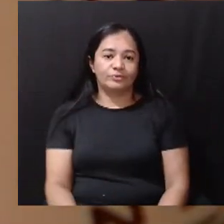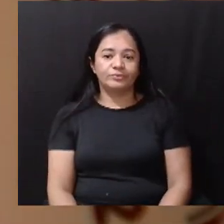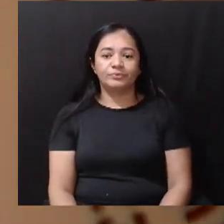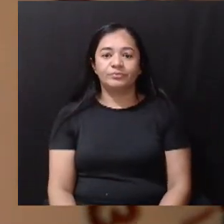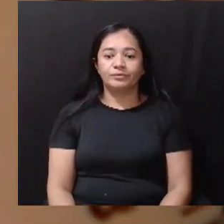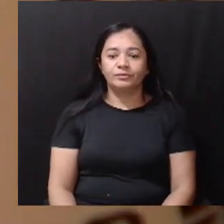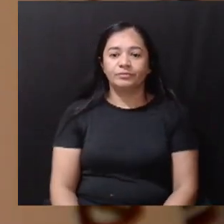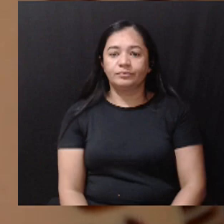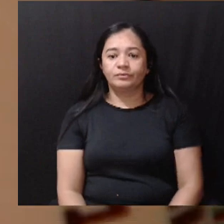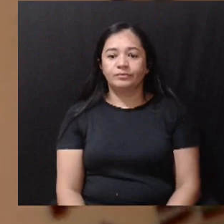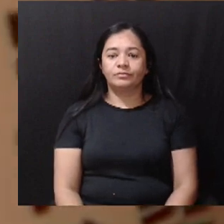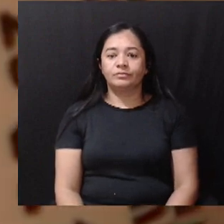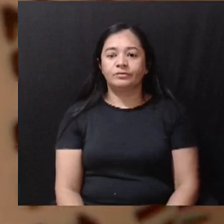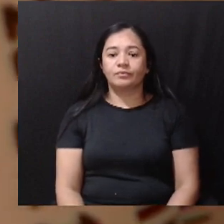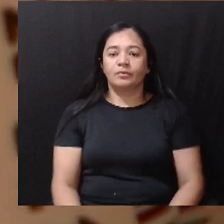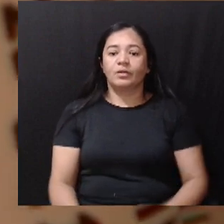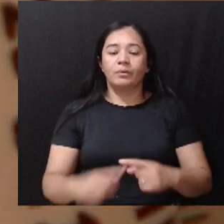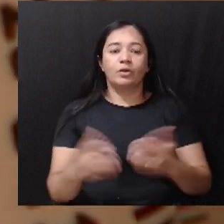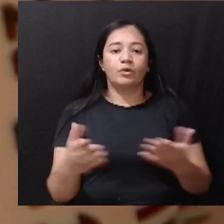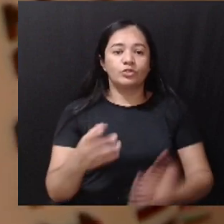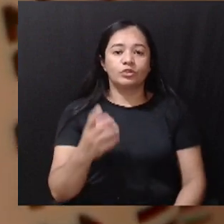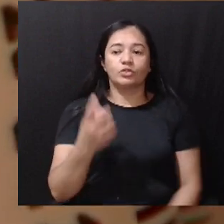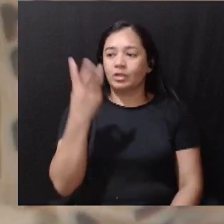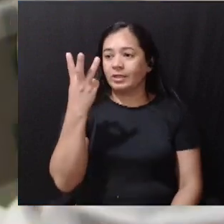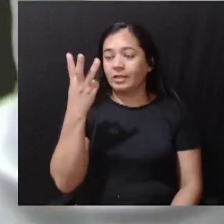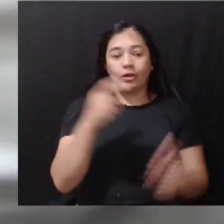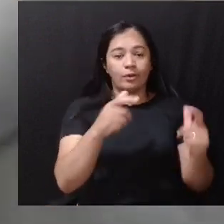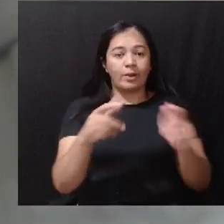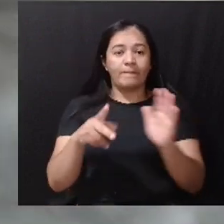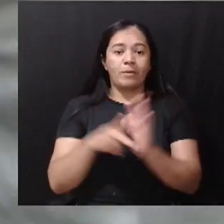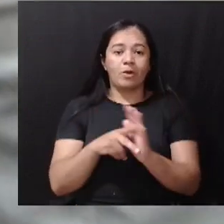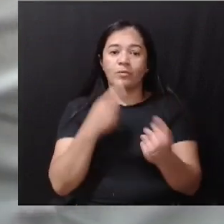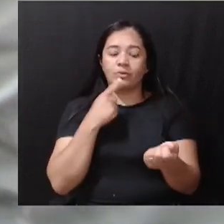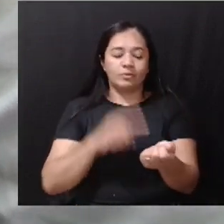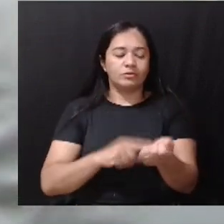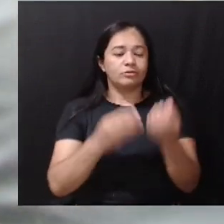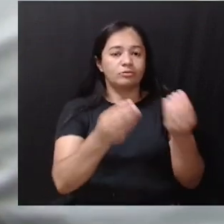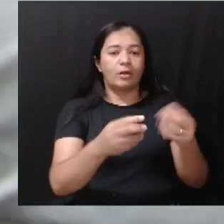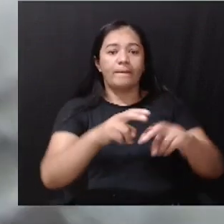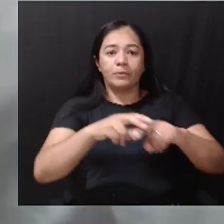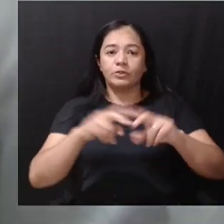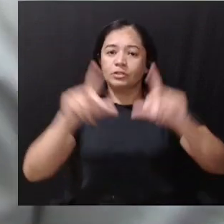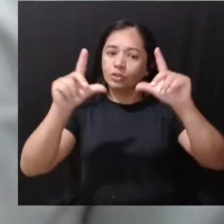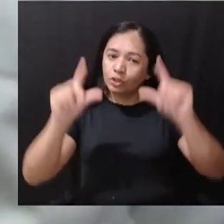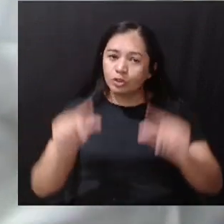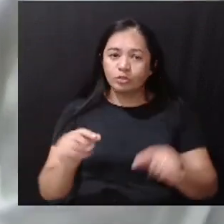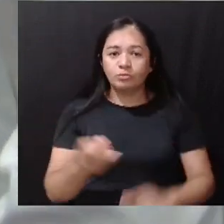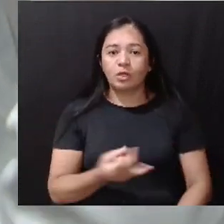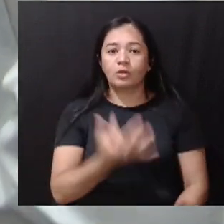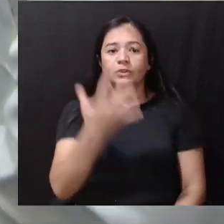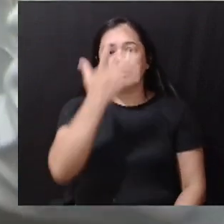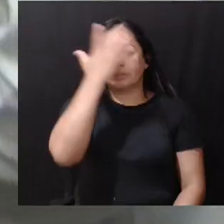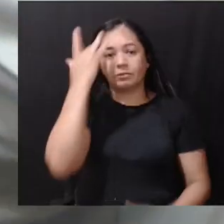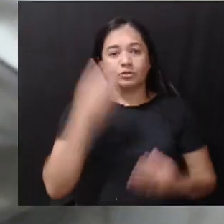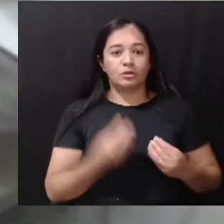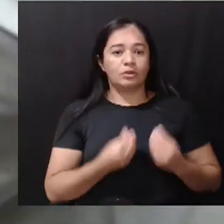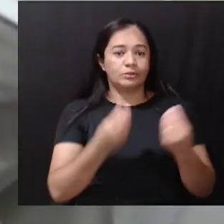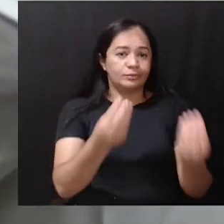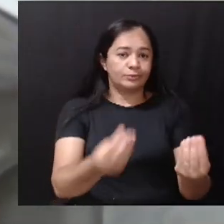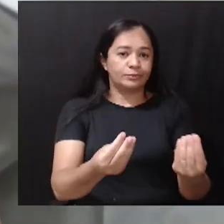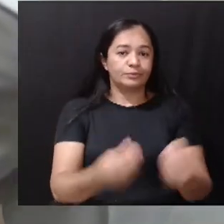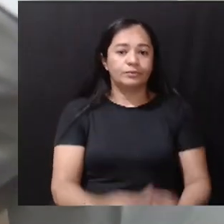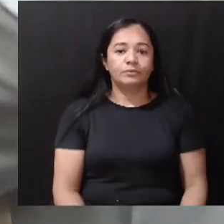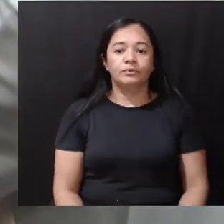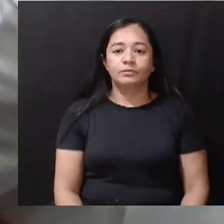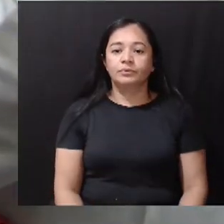3 locais de coleta de sangue. E isso tem caído demais a porcentagem de doadores de sangue na nossa cidade. Esse projeto